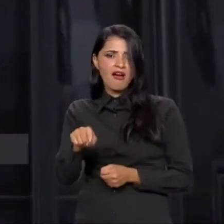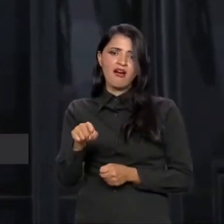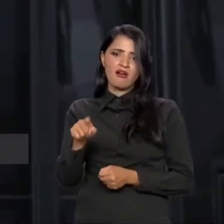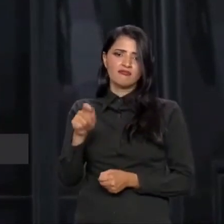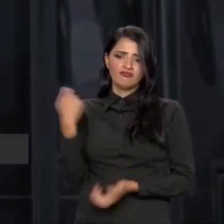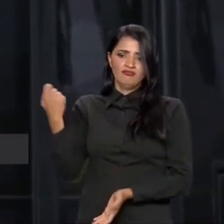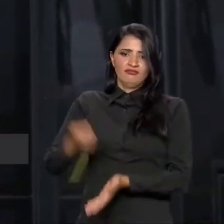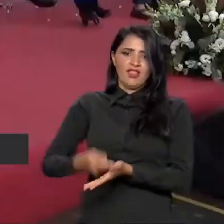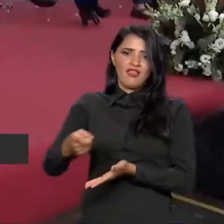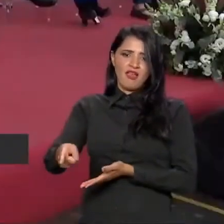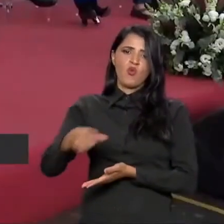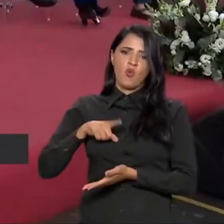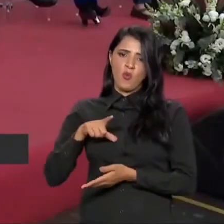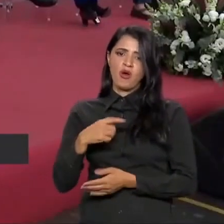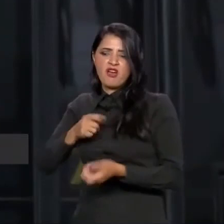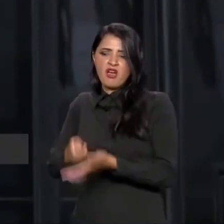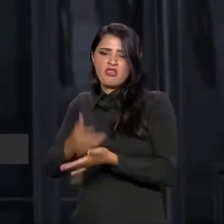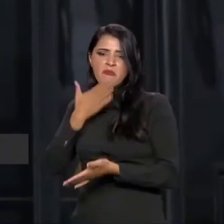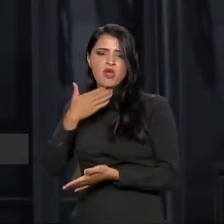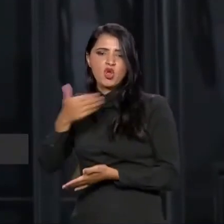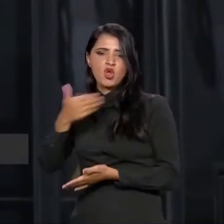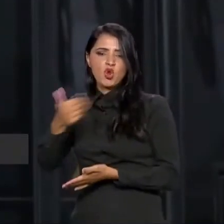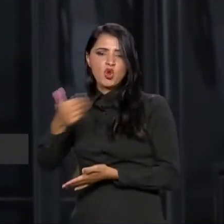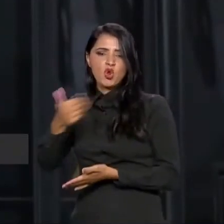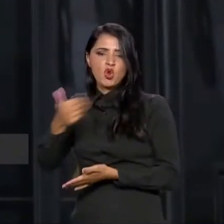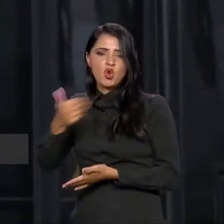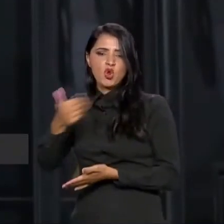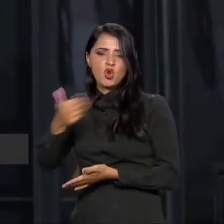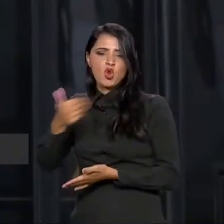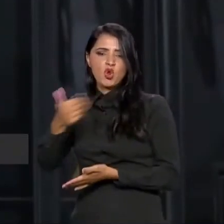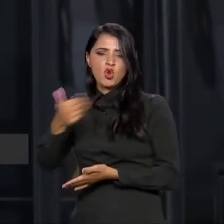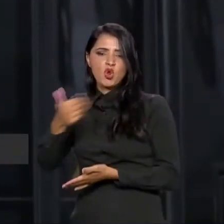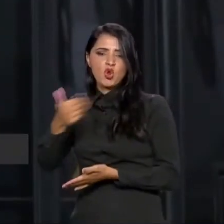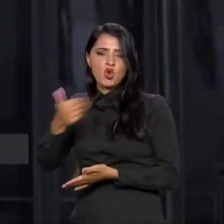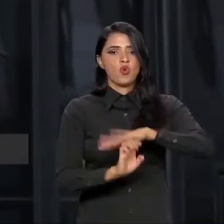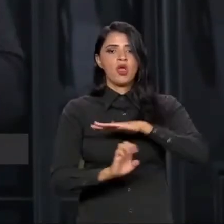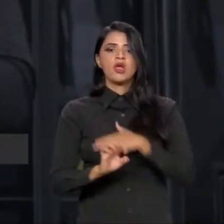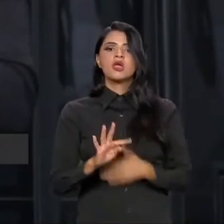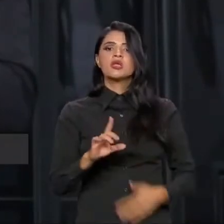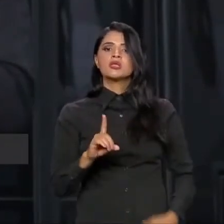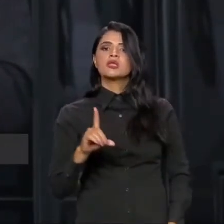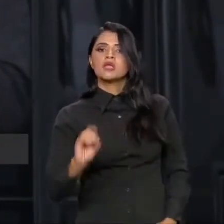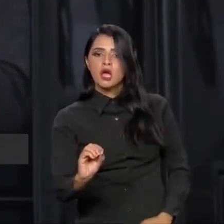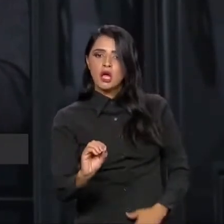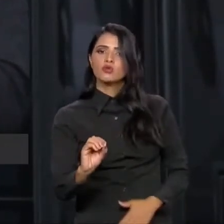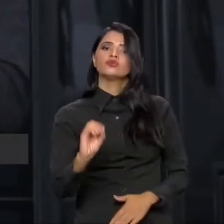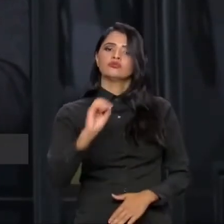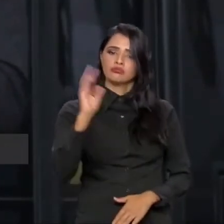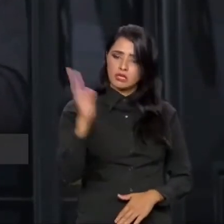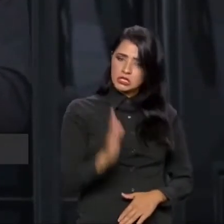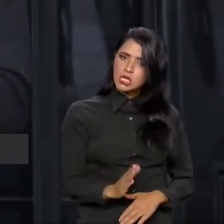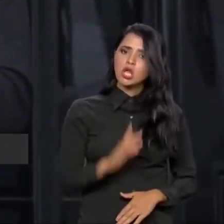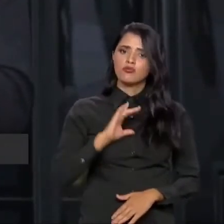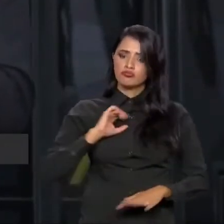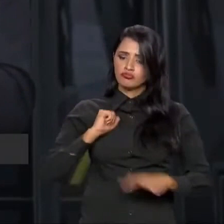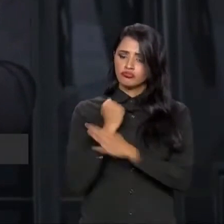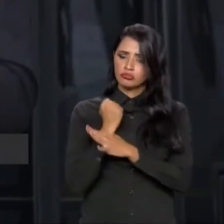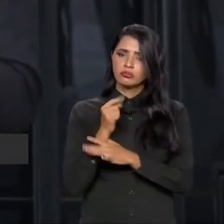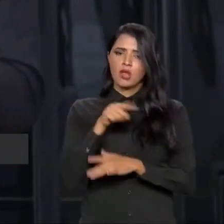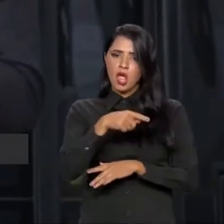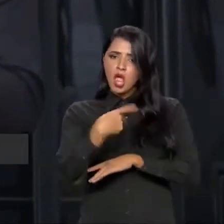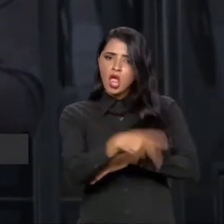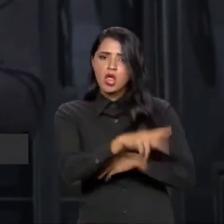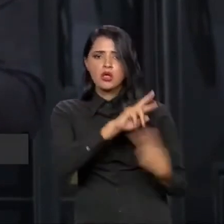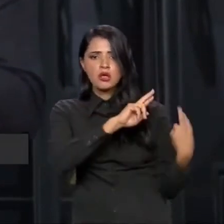empresa brasileira. Aí é que entra o papel do Estado. Cabe ao Estado brasileiro garantir